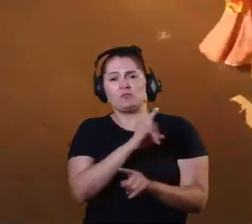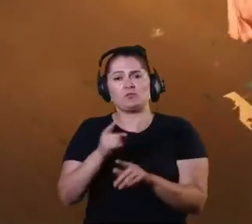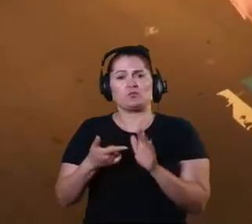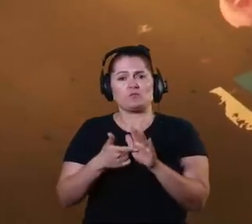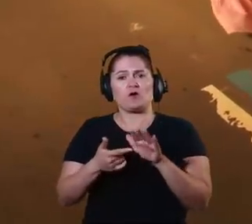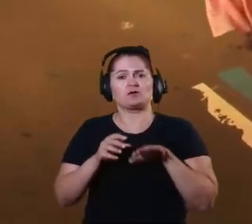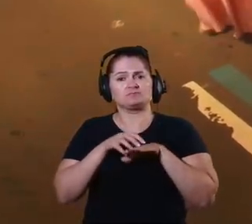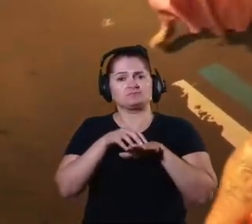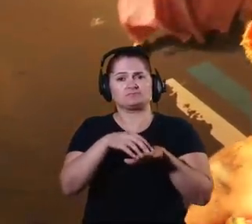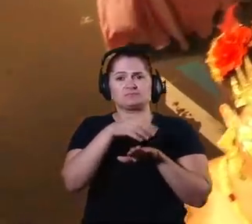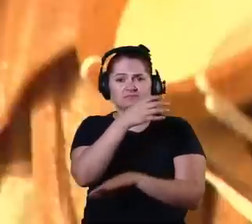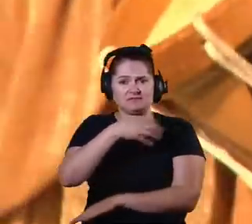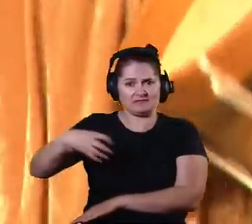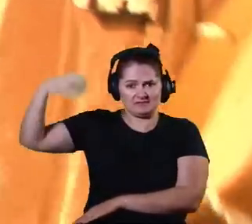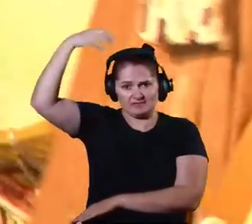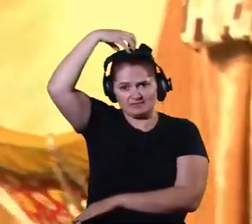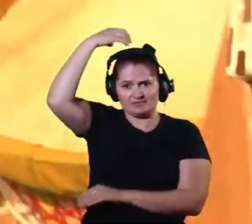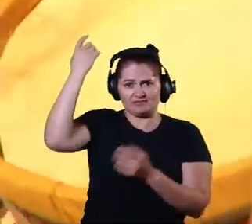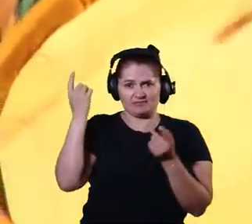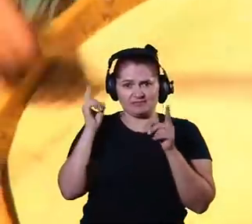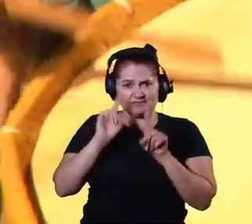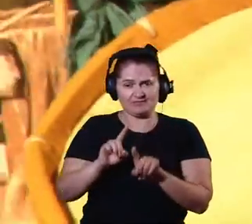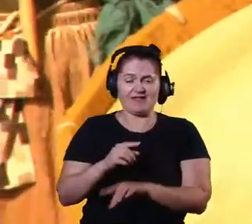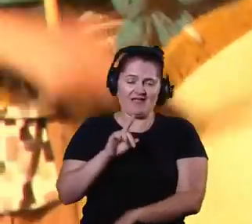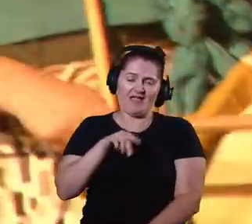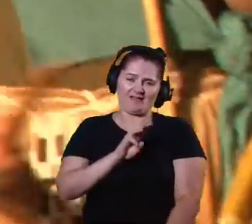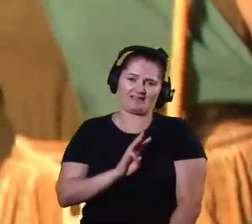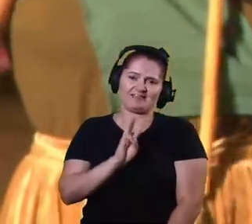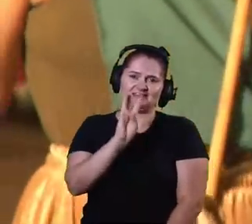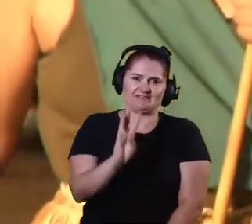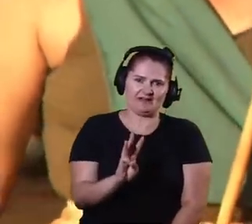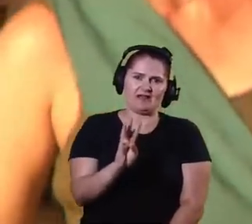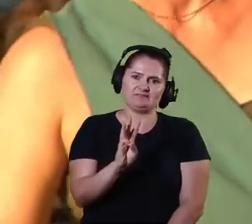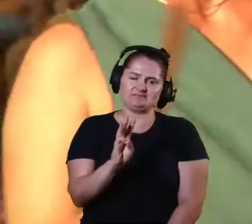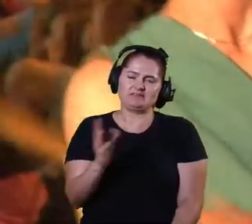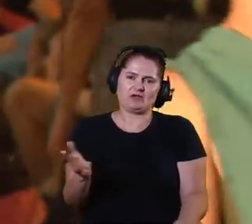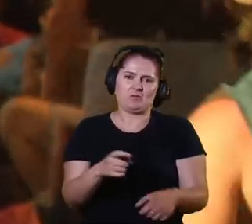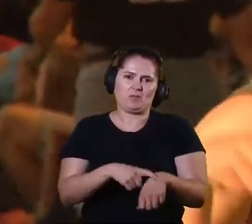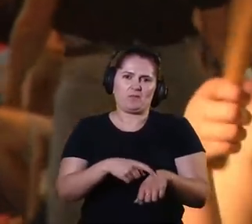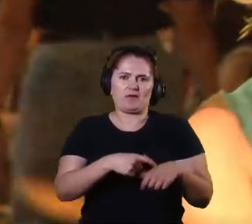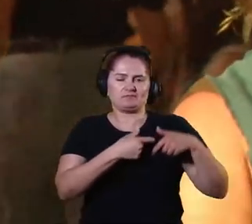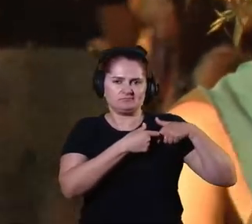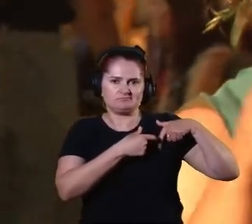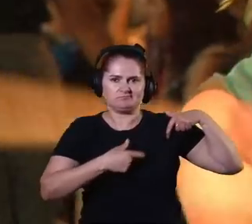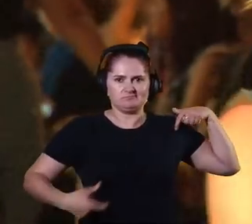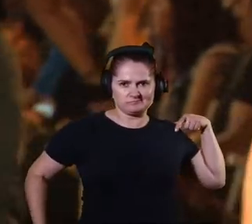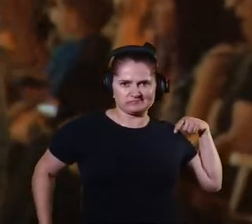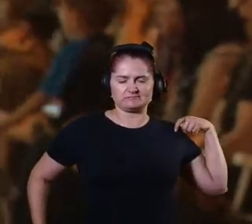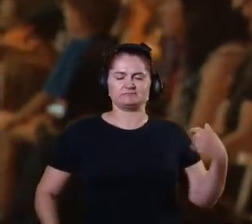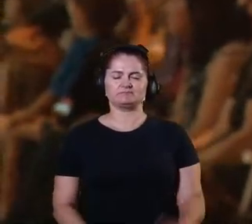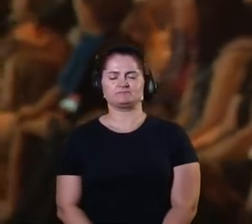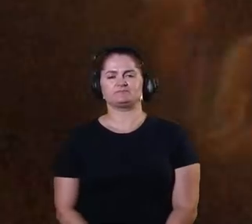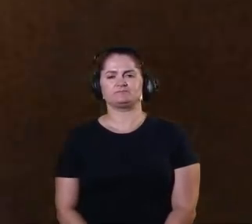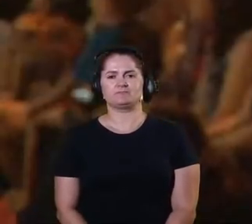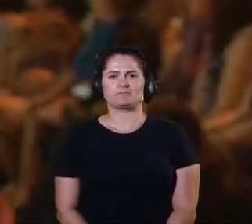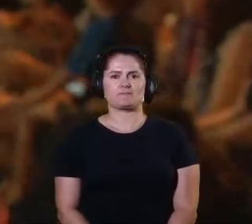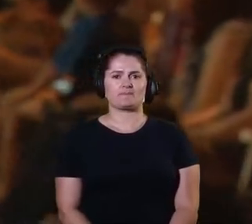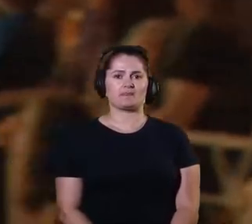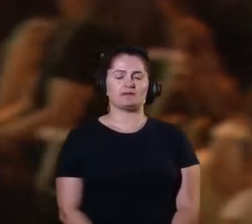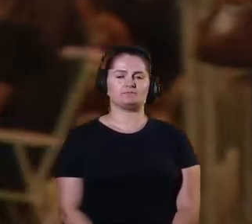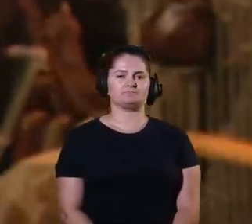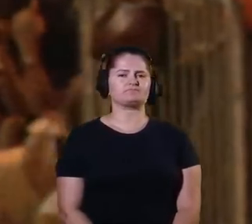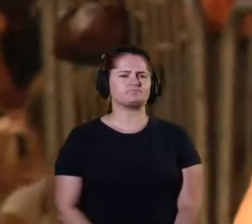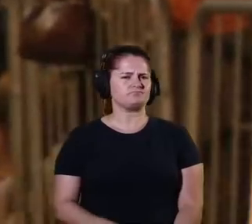de 2022. É esse o detalhe que você vai ter a partir de agora, não é, José, Cleberson e também Caio? Isso tem sido